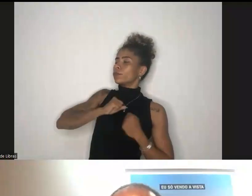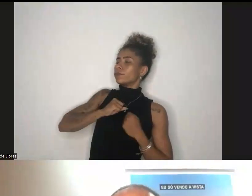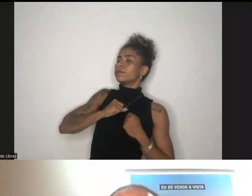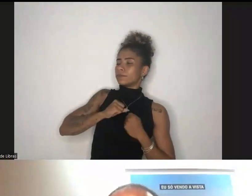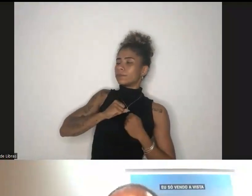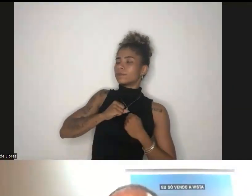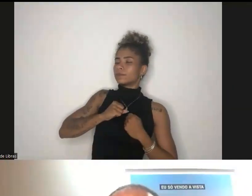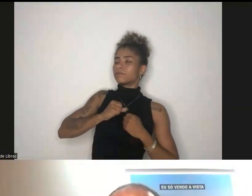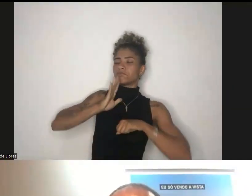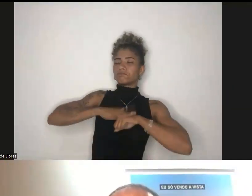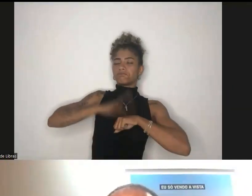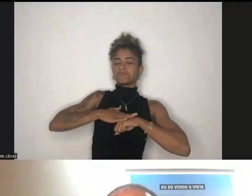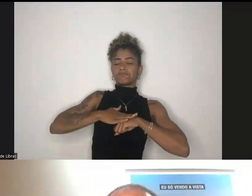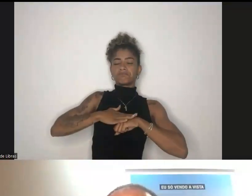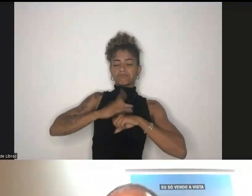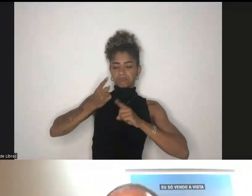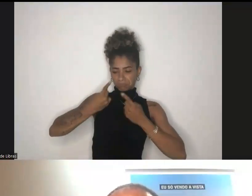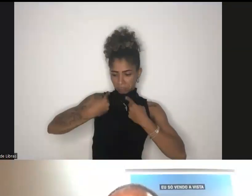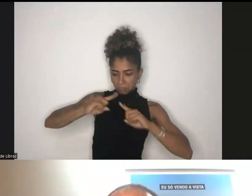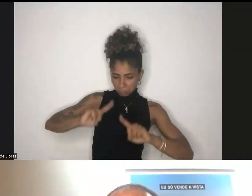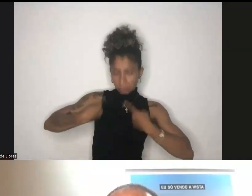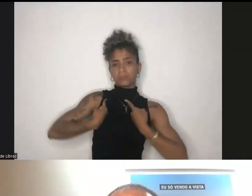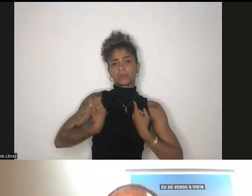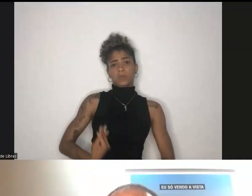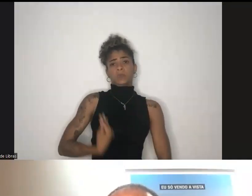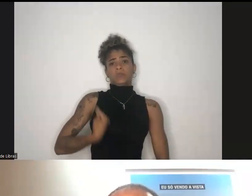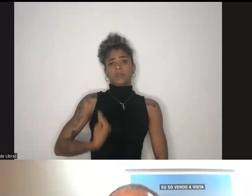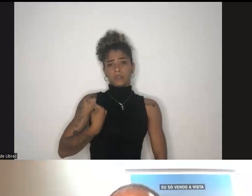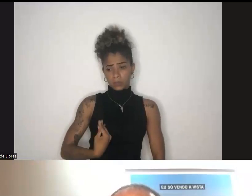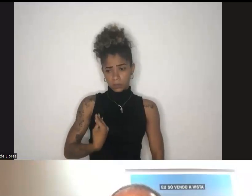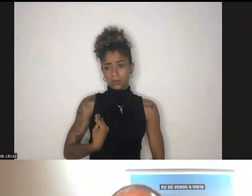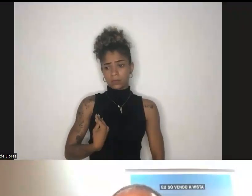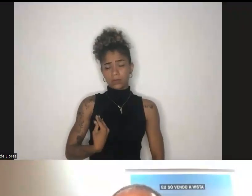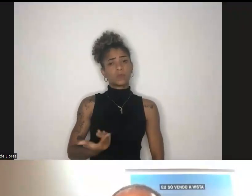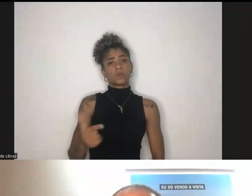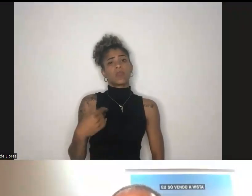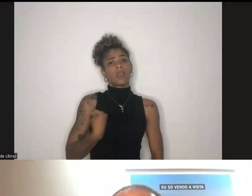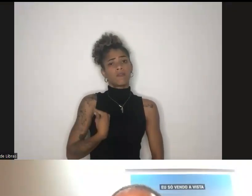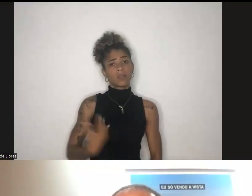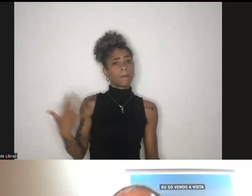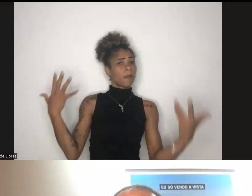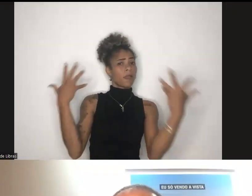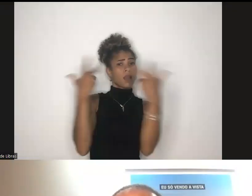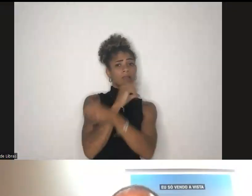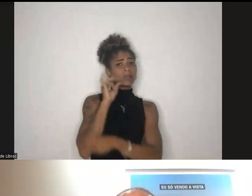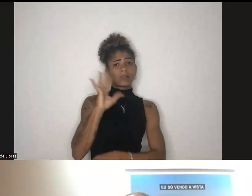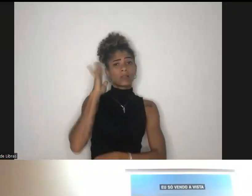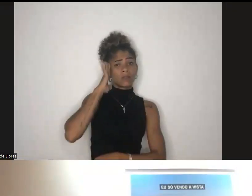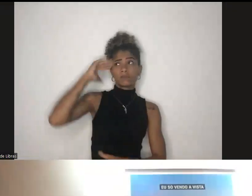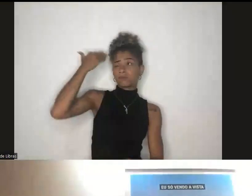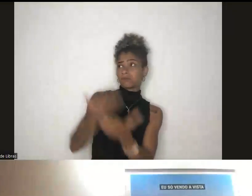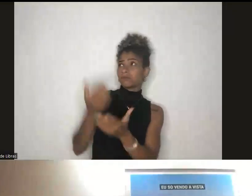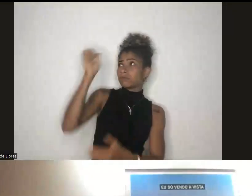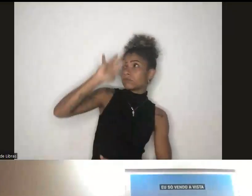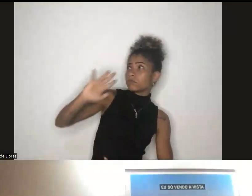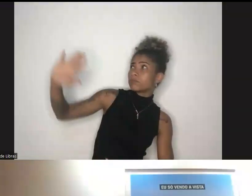ele ele é realmente não existe existência não existe vida não existe beleza sem essa crença